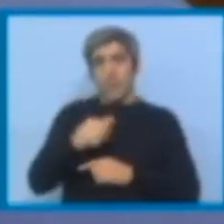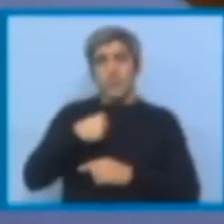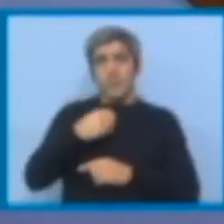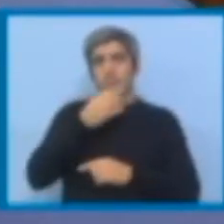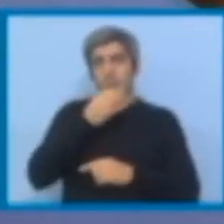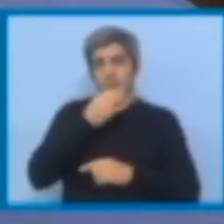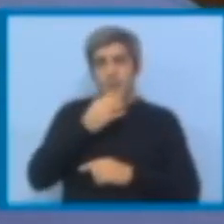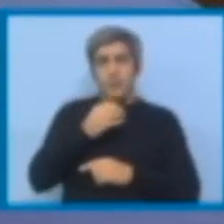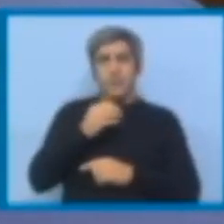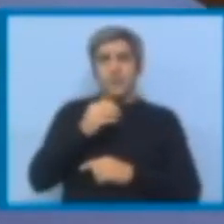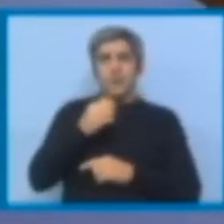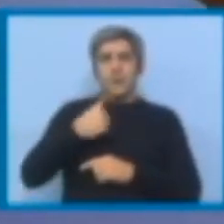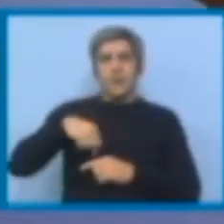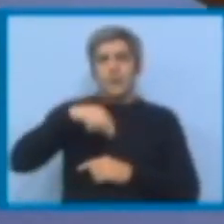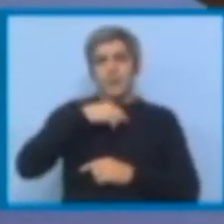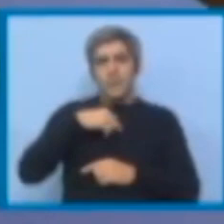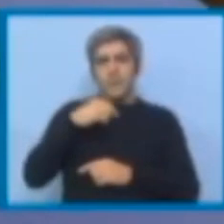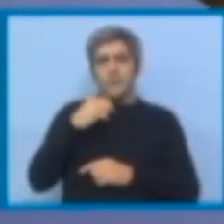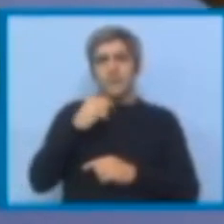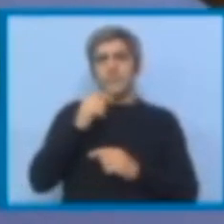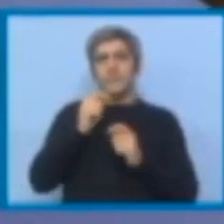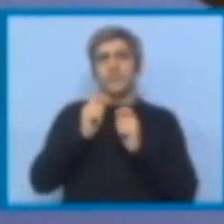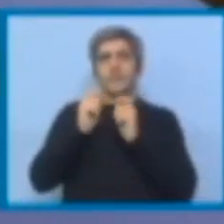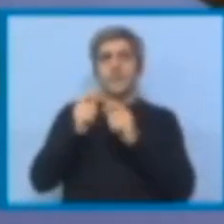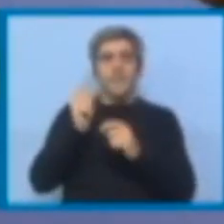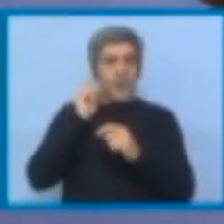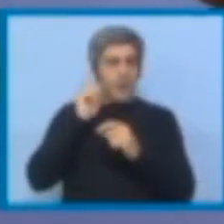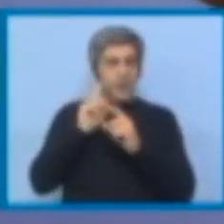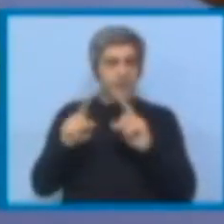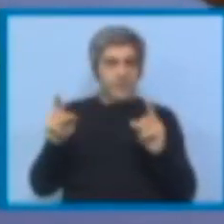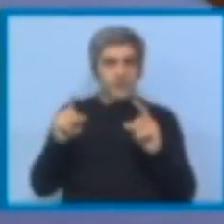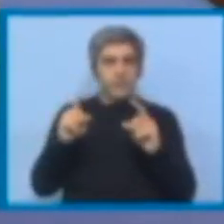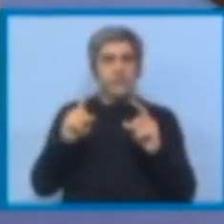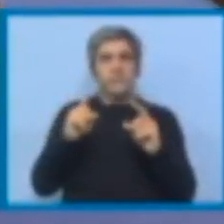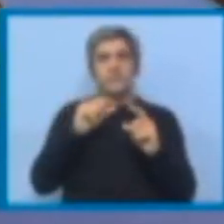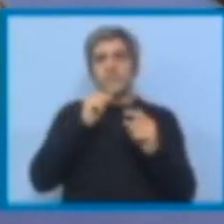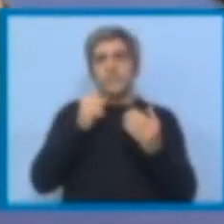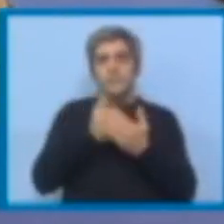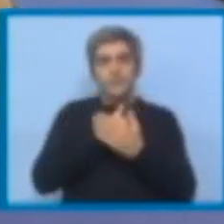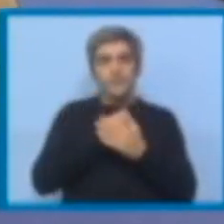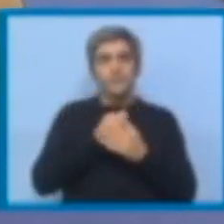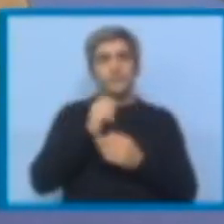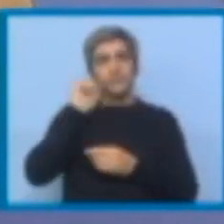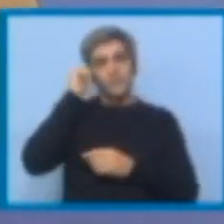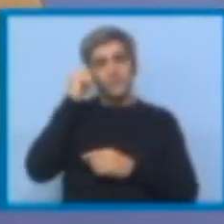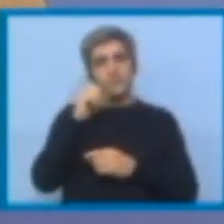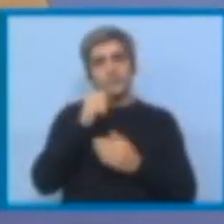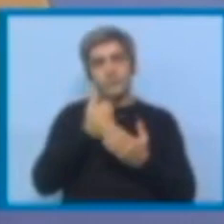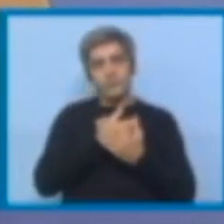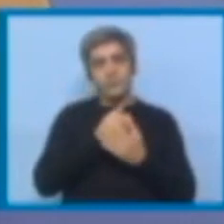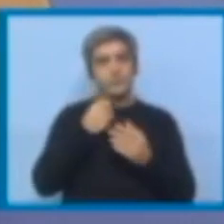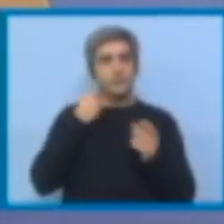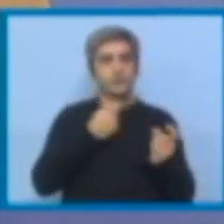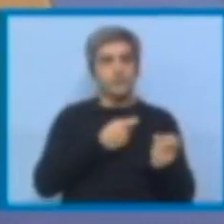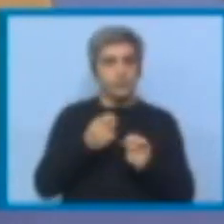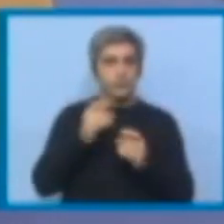falo, que nós atribuamos um valor diferente a uma morte, a uma vítima mortal de